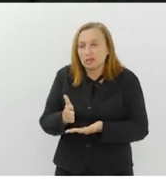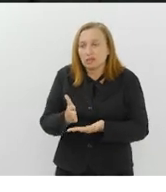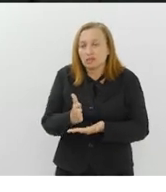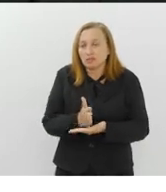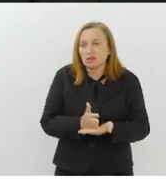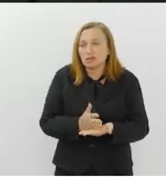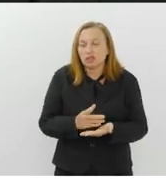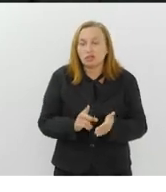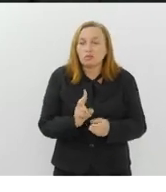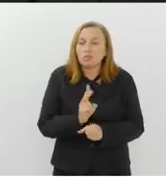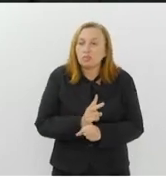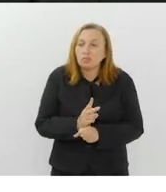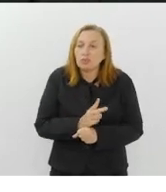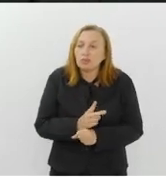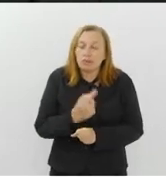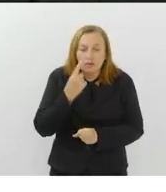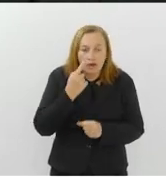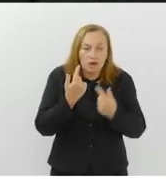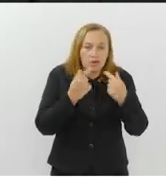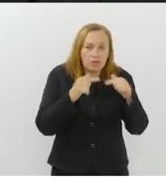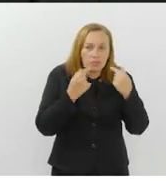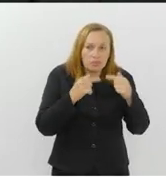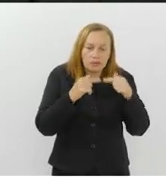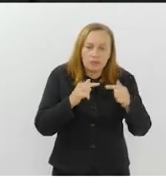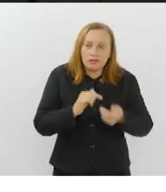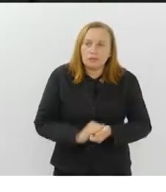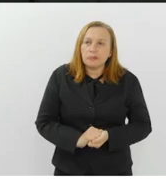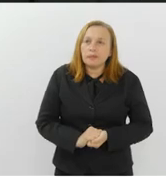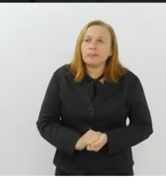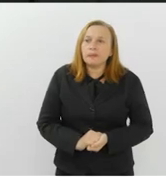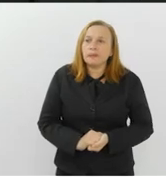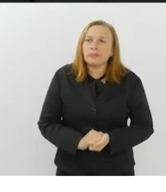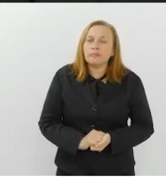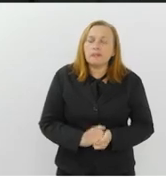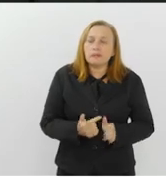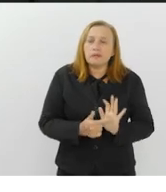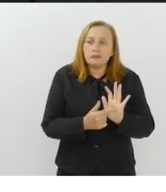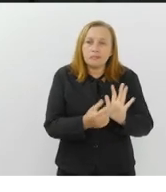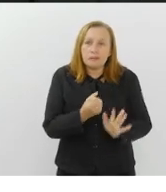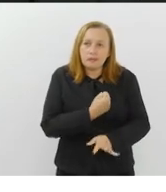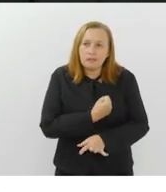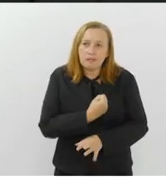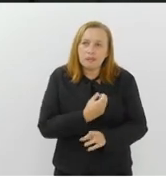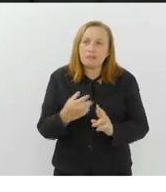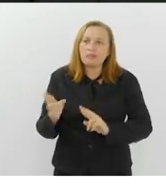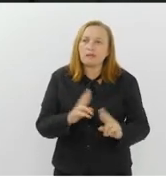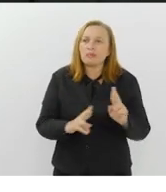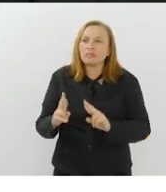busca das reclamações que são feitas e aí foi extraído esses números com